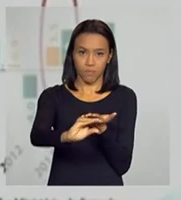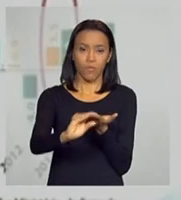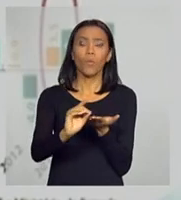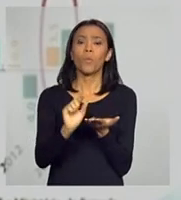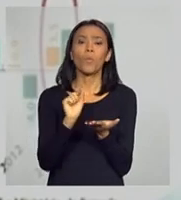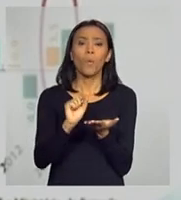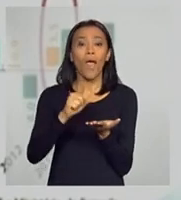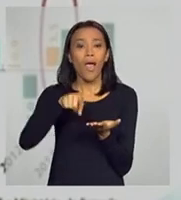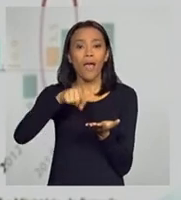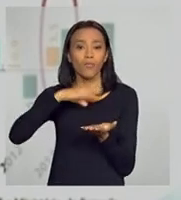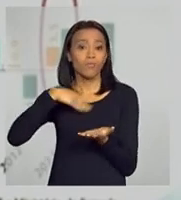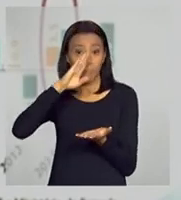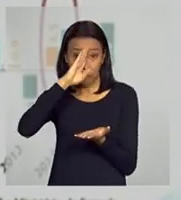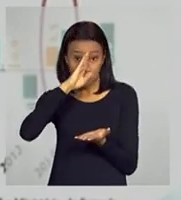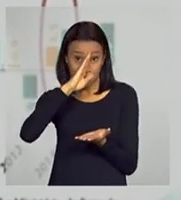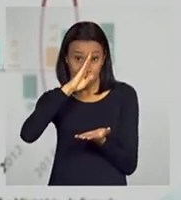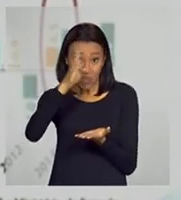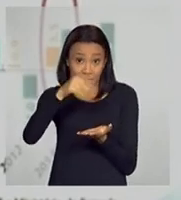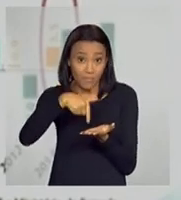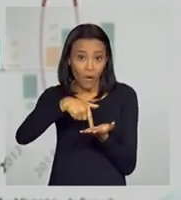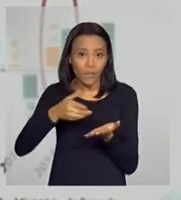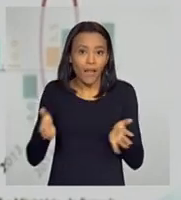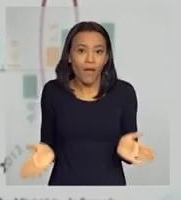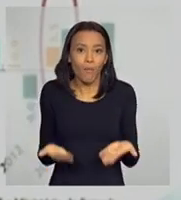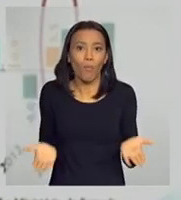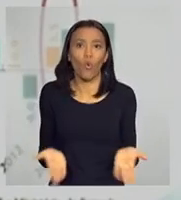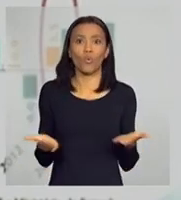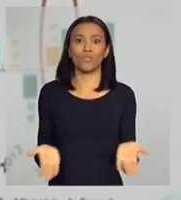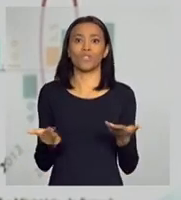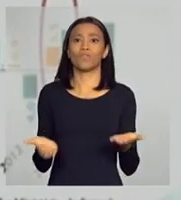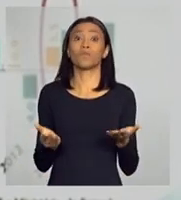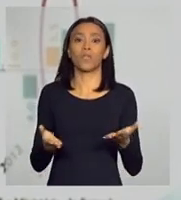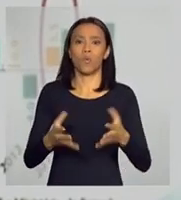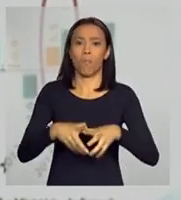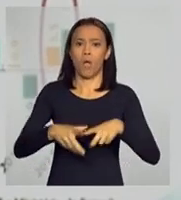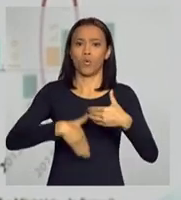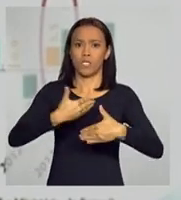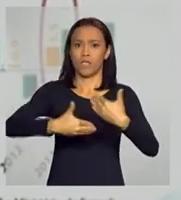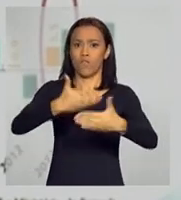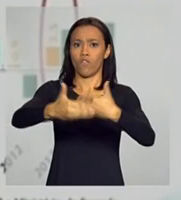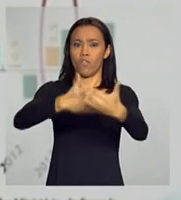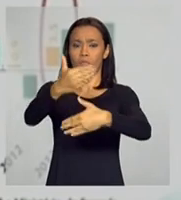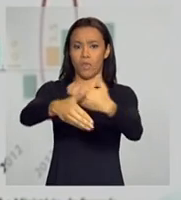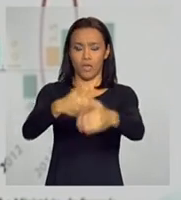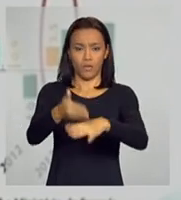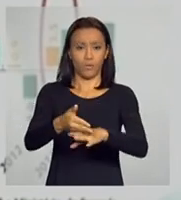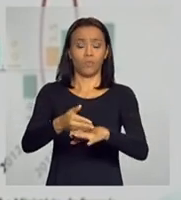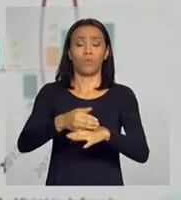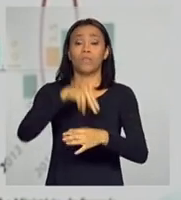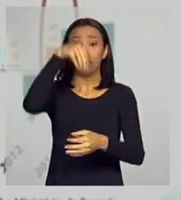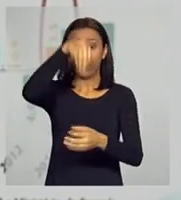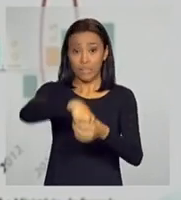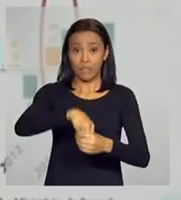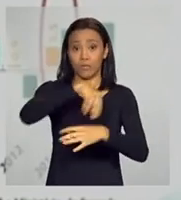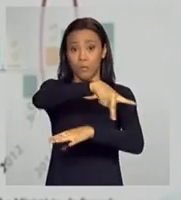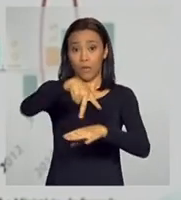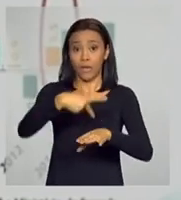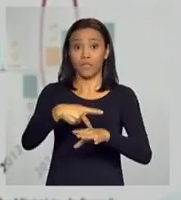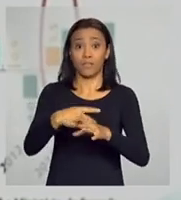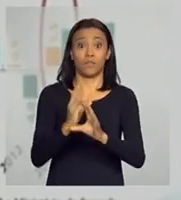o principal mola-mestra do crescimento no país nos últimos anos é bom deixar isto Claro